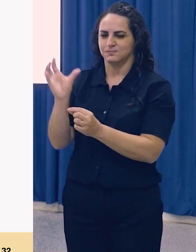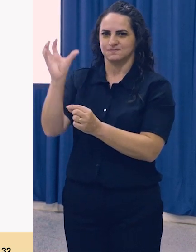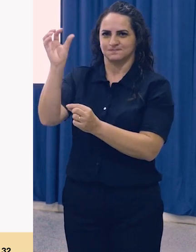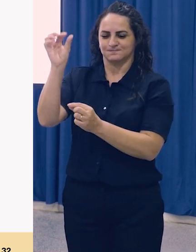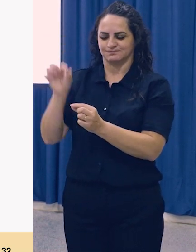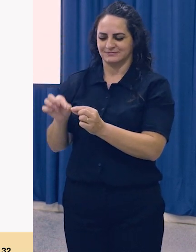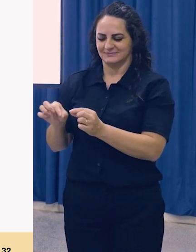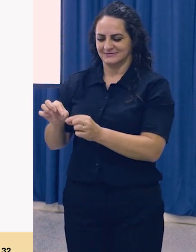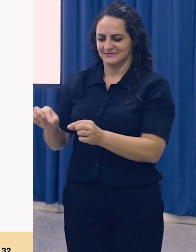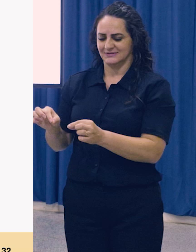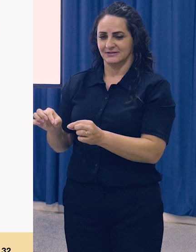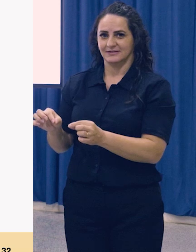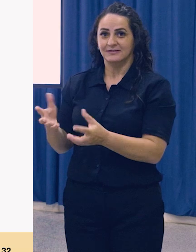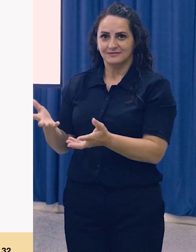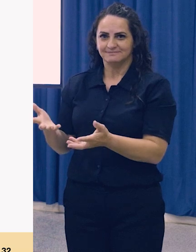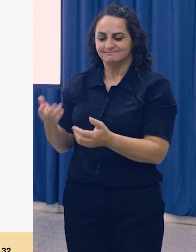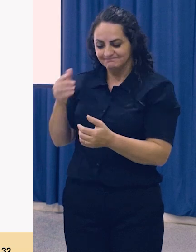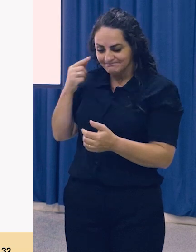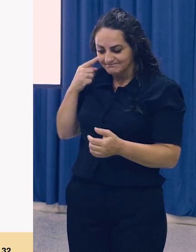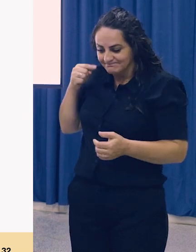talvez eles não fizeram.